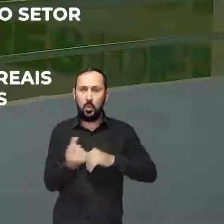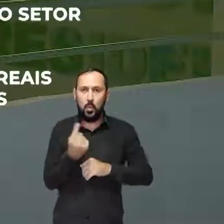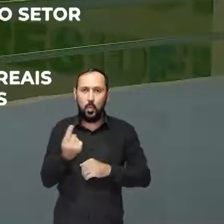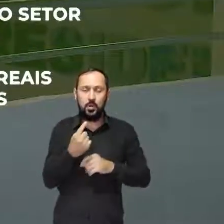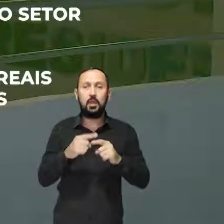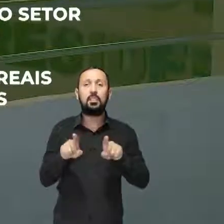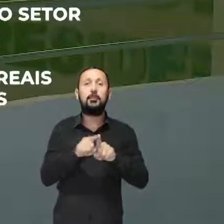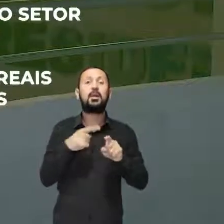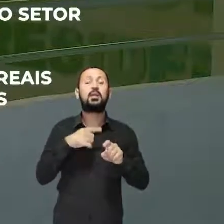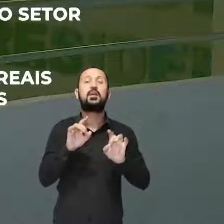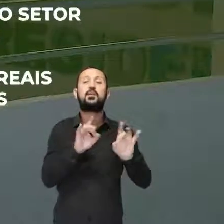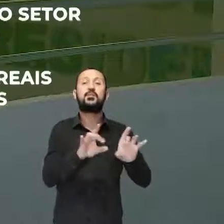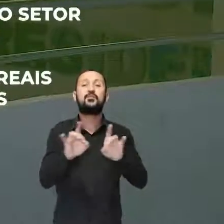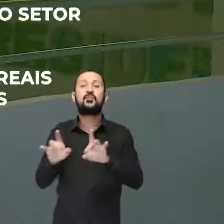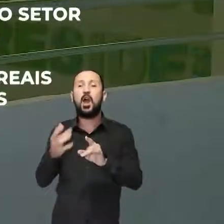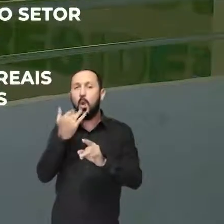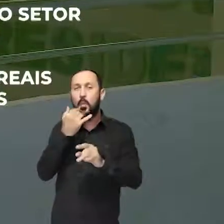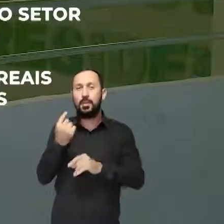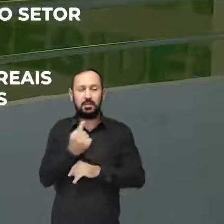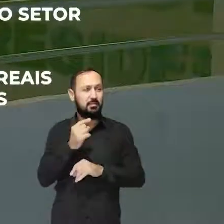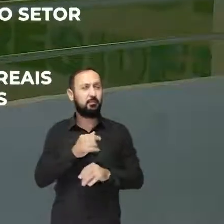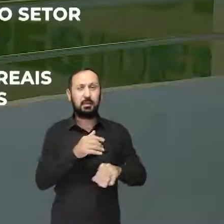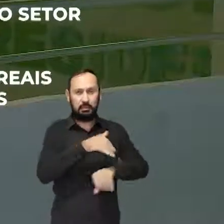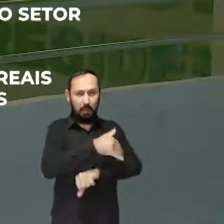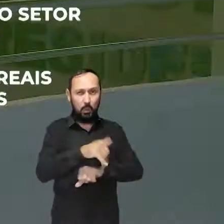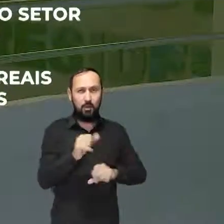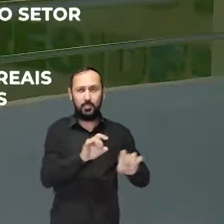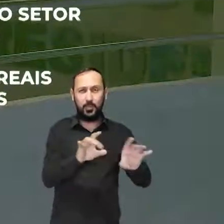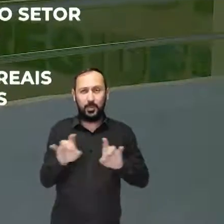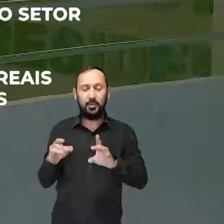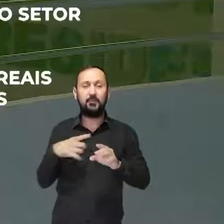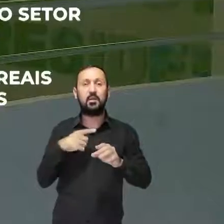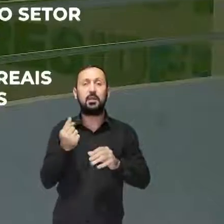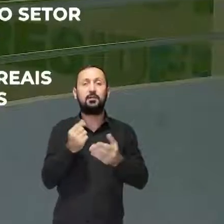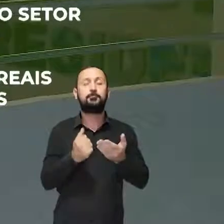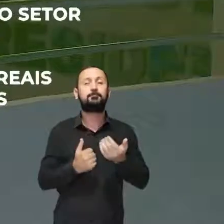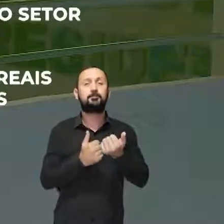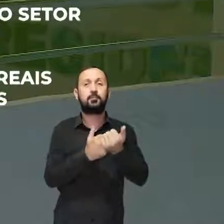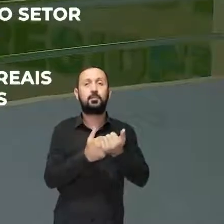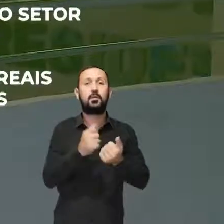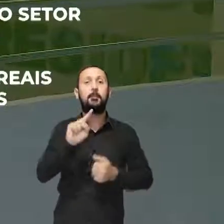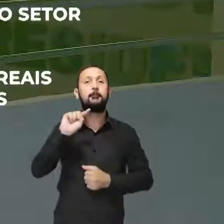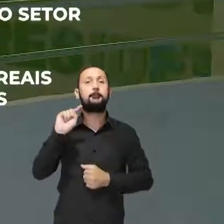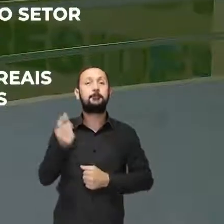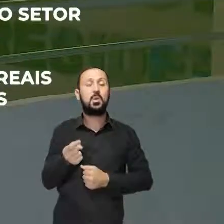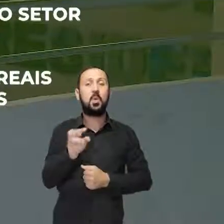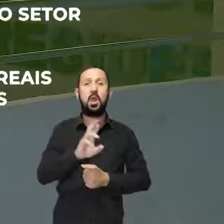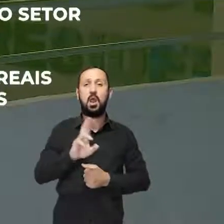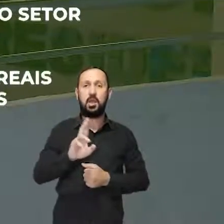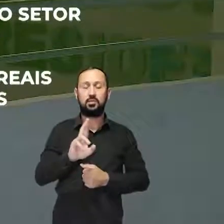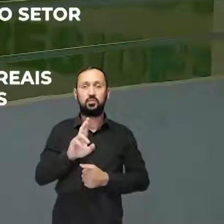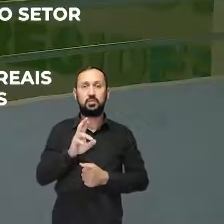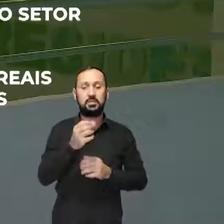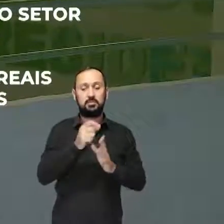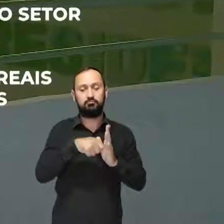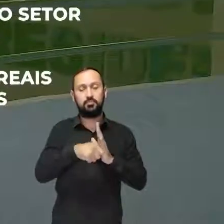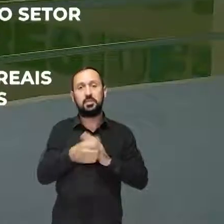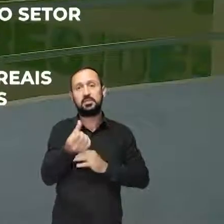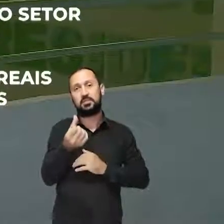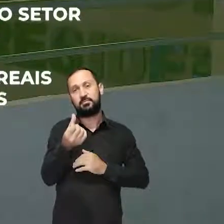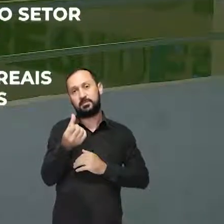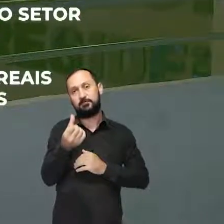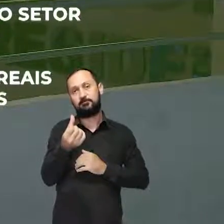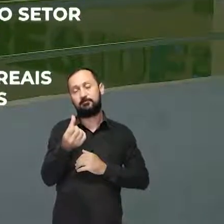microempreendedores individuais e ambulantes do setor de alimentação. Vão receber um auxílio de R$1.000 durante